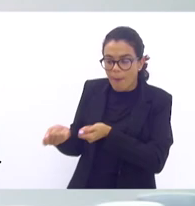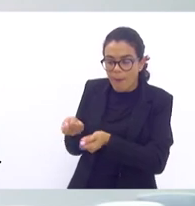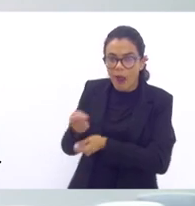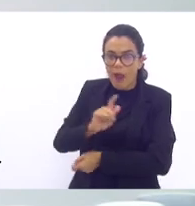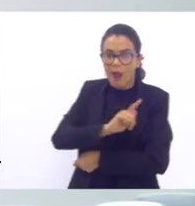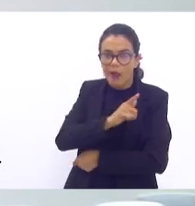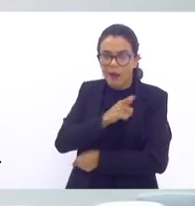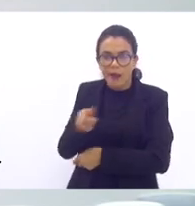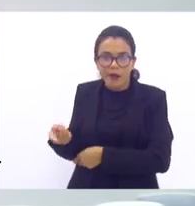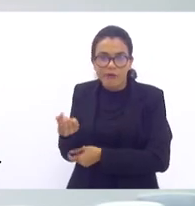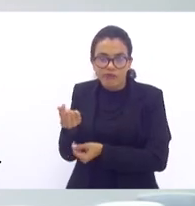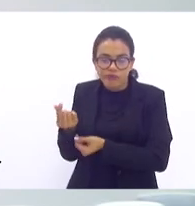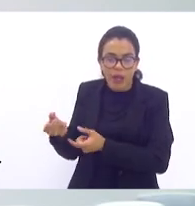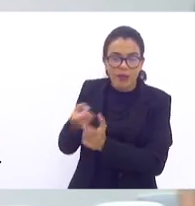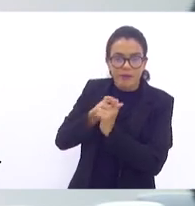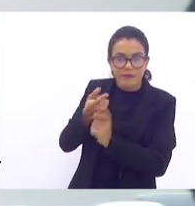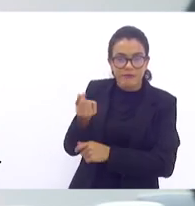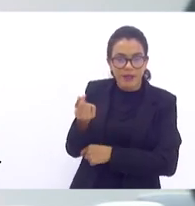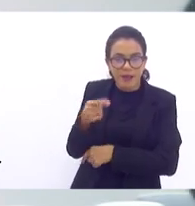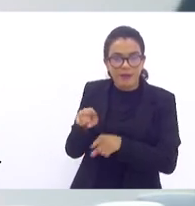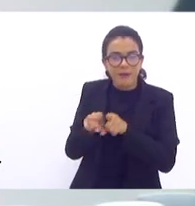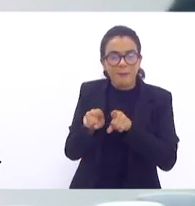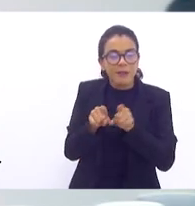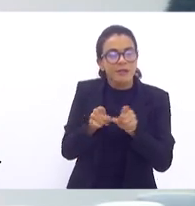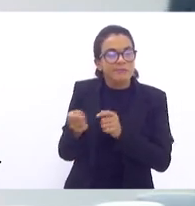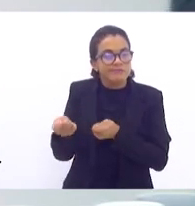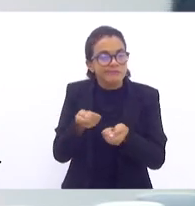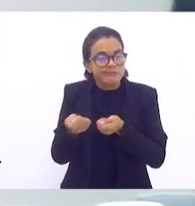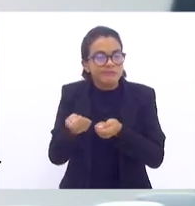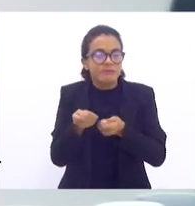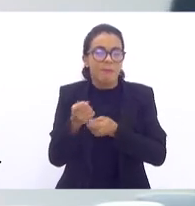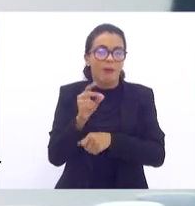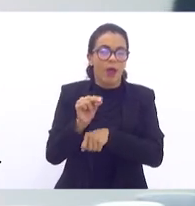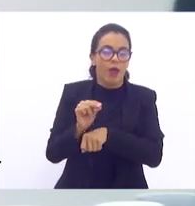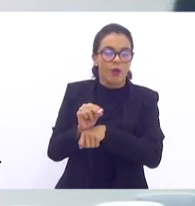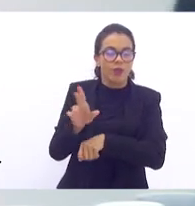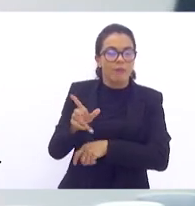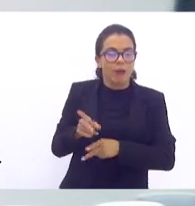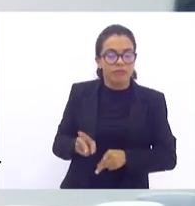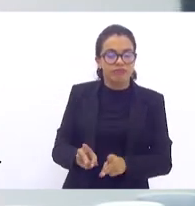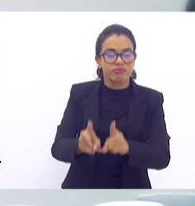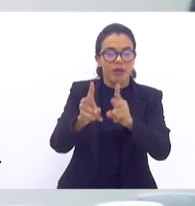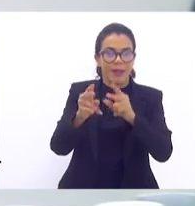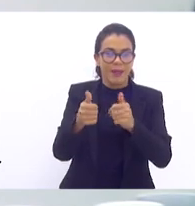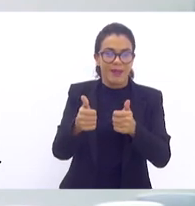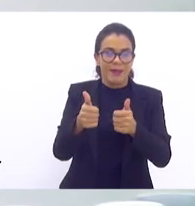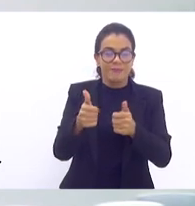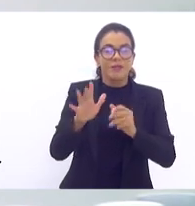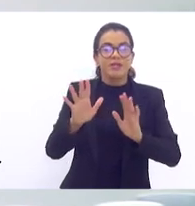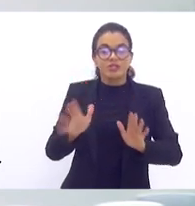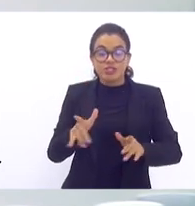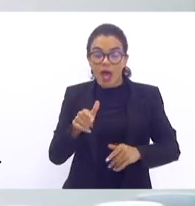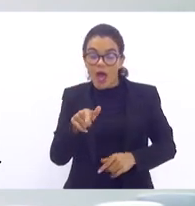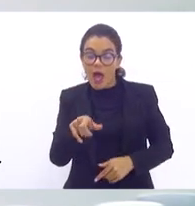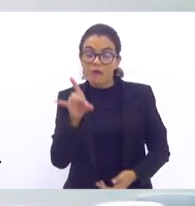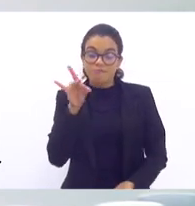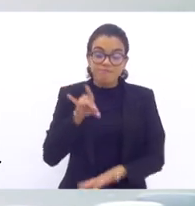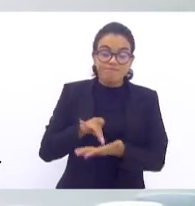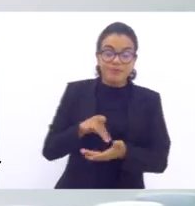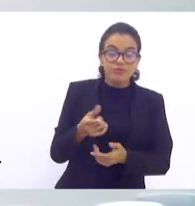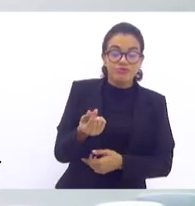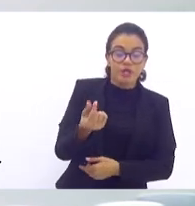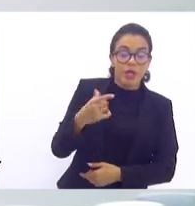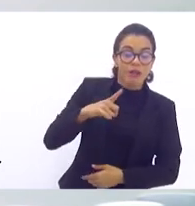sua dívida ela tem que gerenciar o seu dia a dia para cuidar para aquilo ali andar bem depois que ela tiver sólida ela